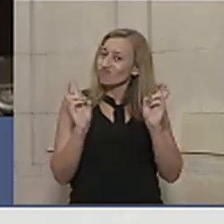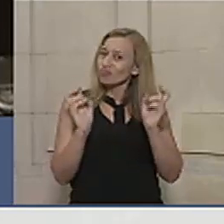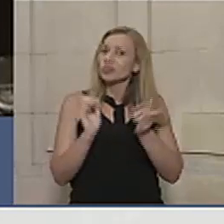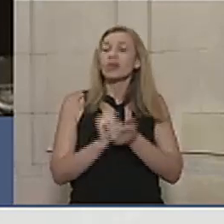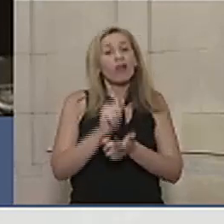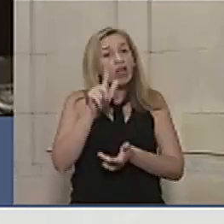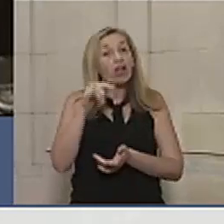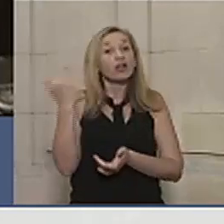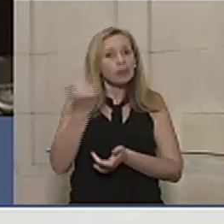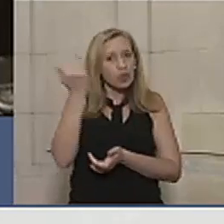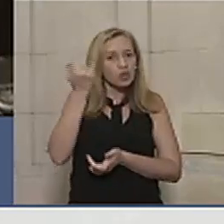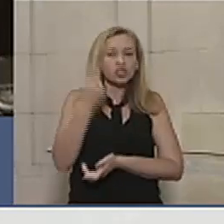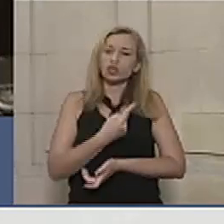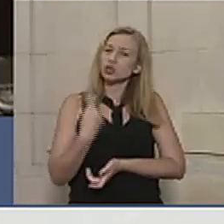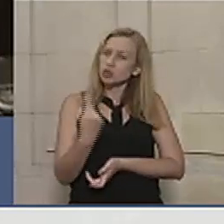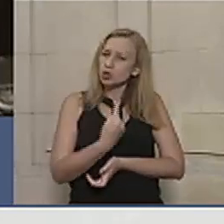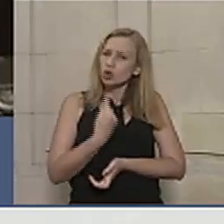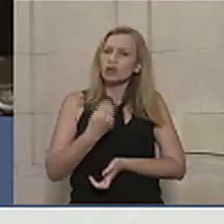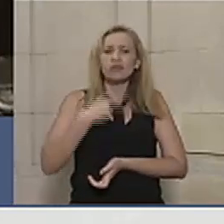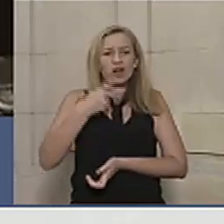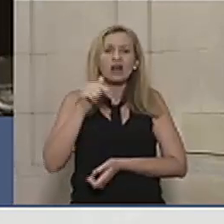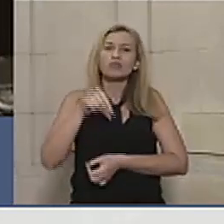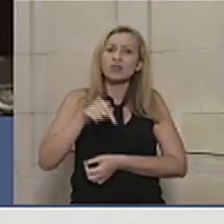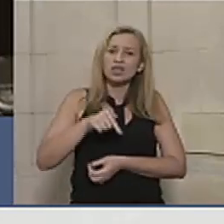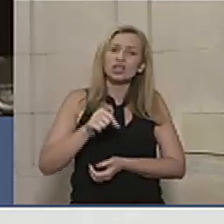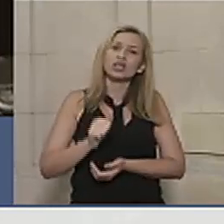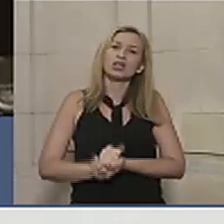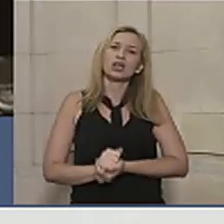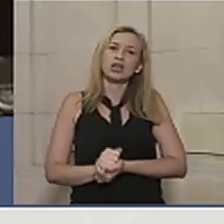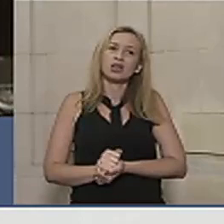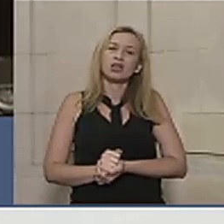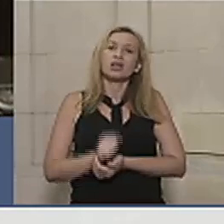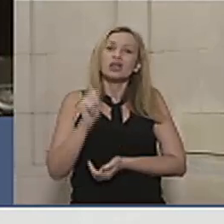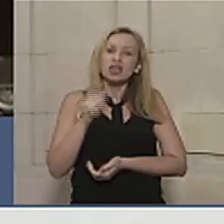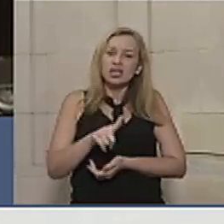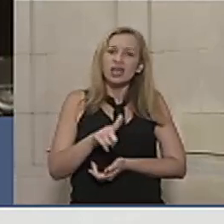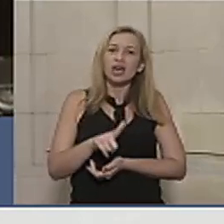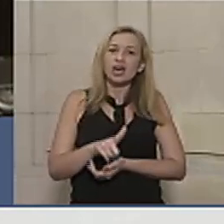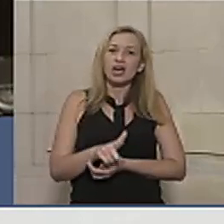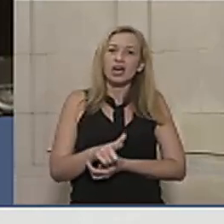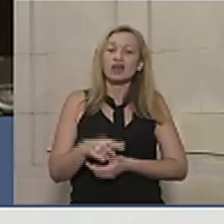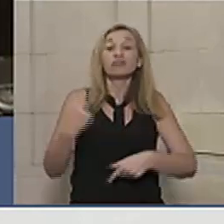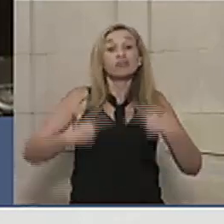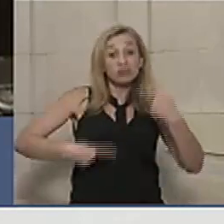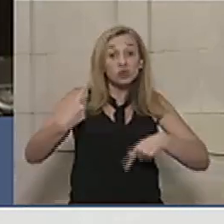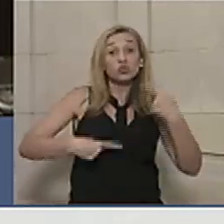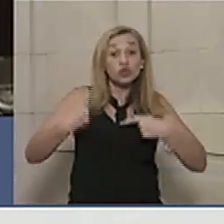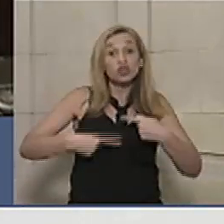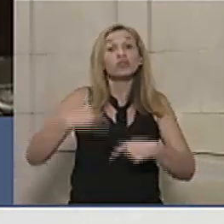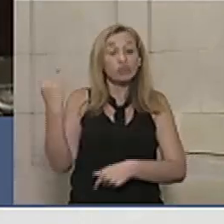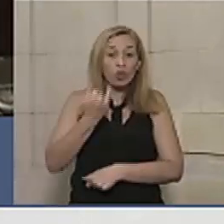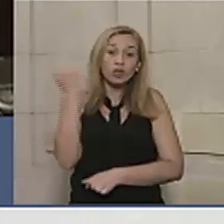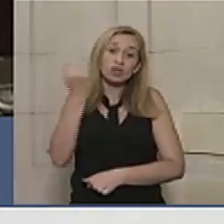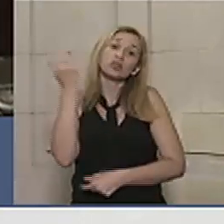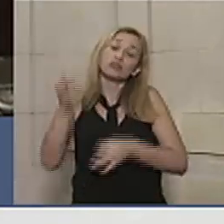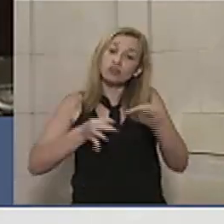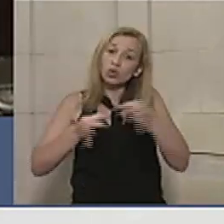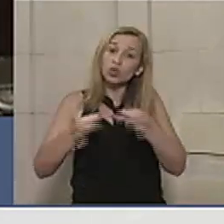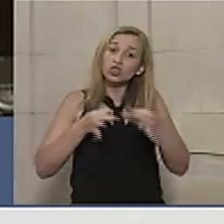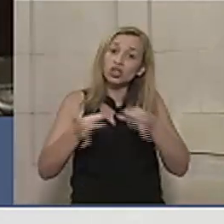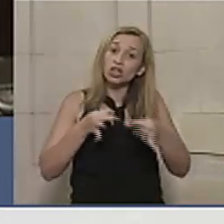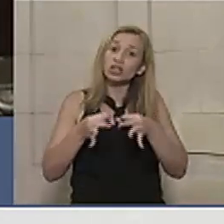é importante nós levantarmos aqui, que é importante se debater num projeto